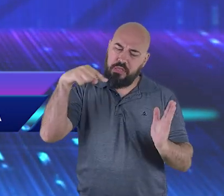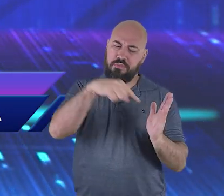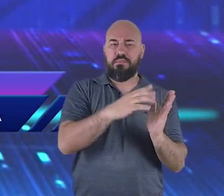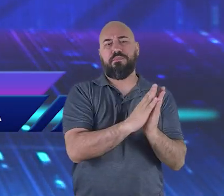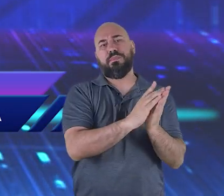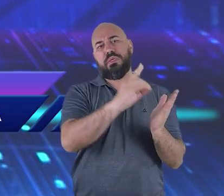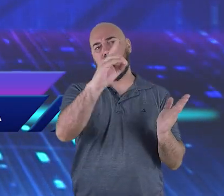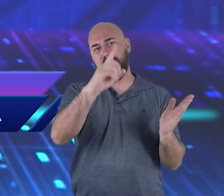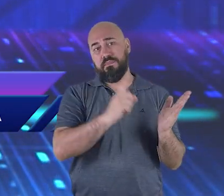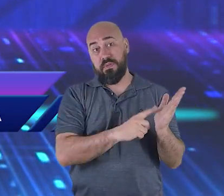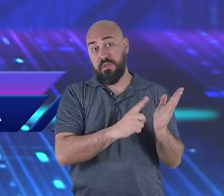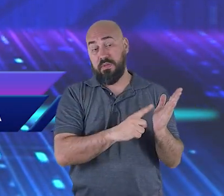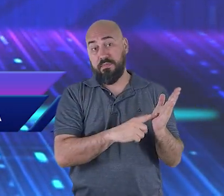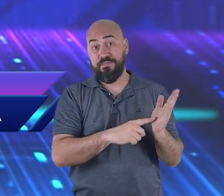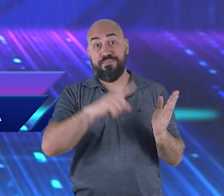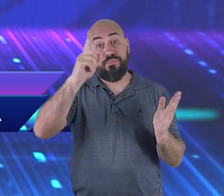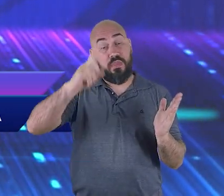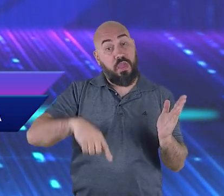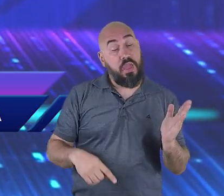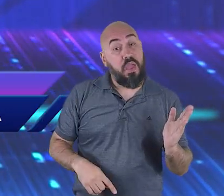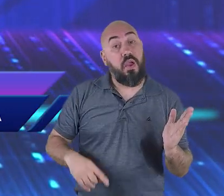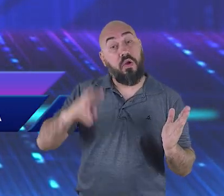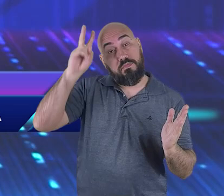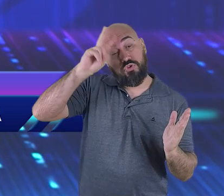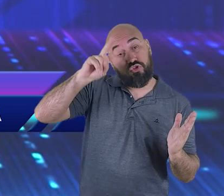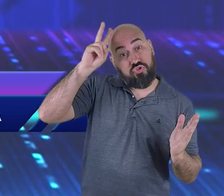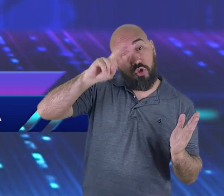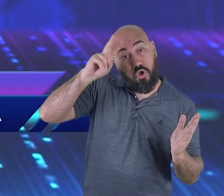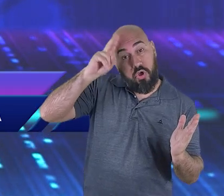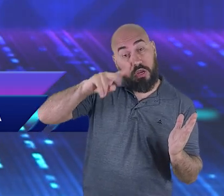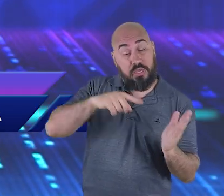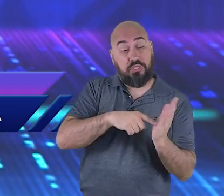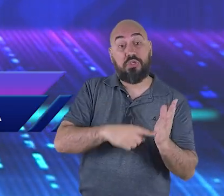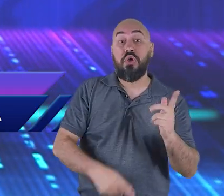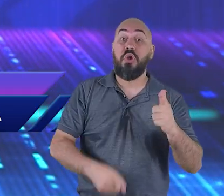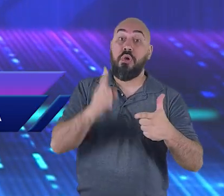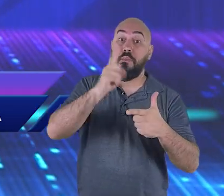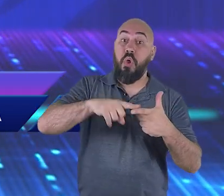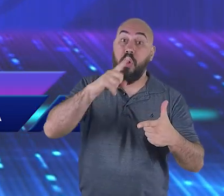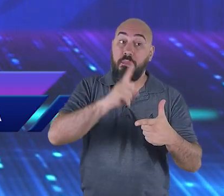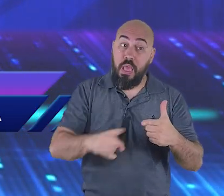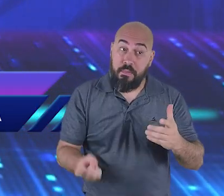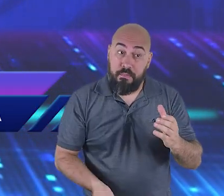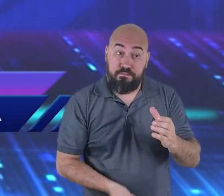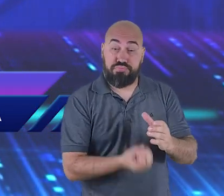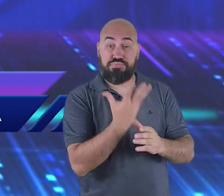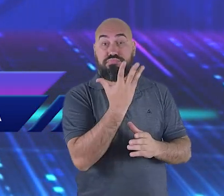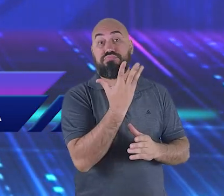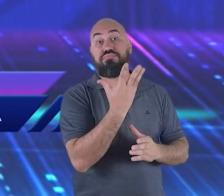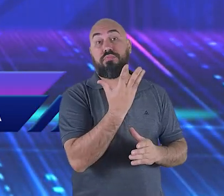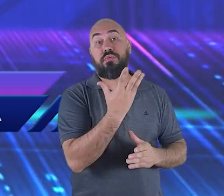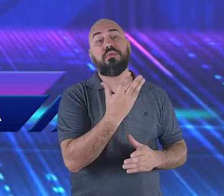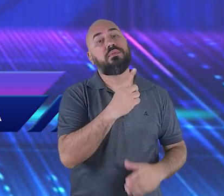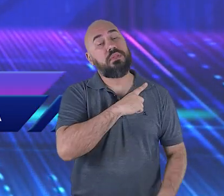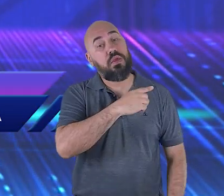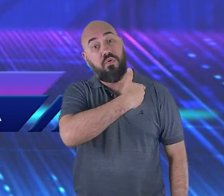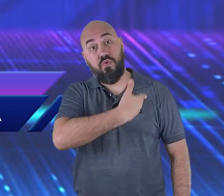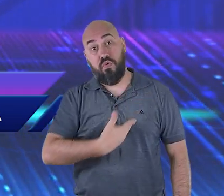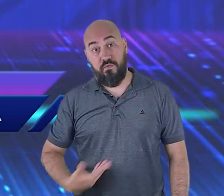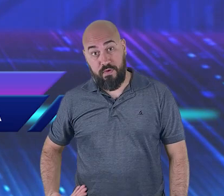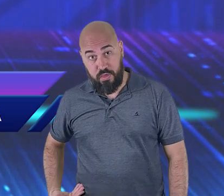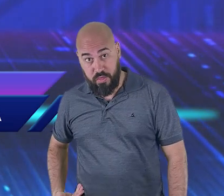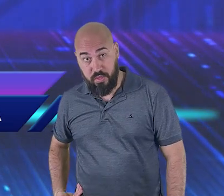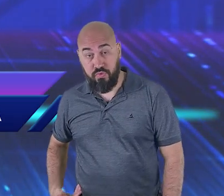Bíblia. Trata-se de uma colisão entre dois impérios, uma grande